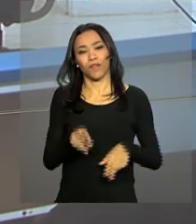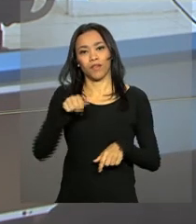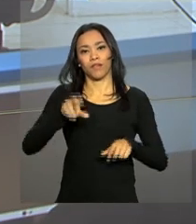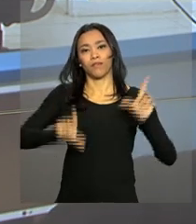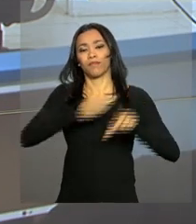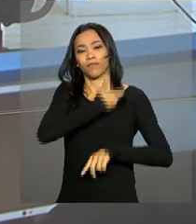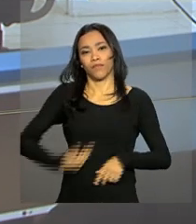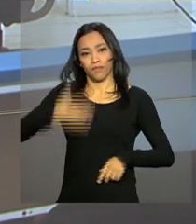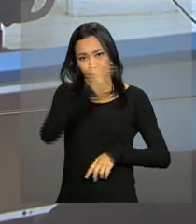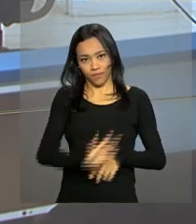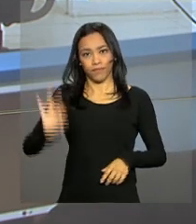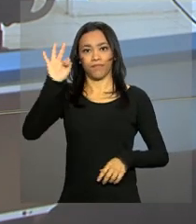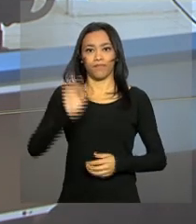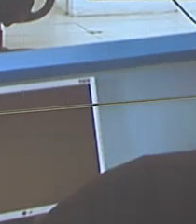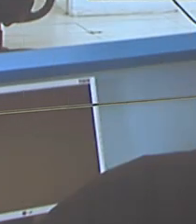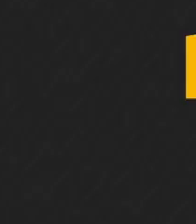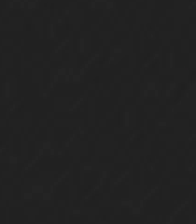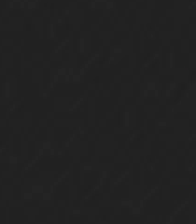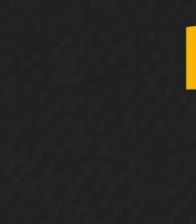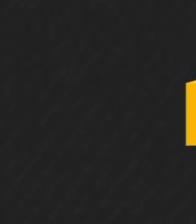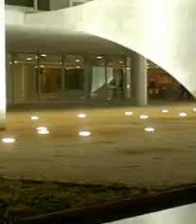NBR a TV do Governo